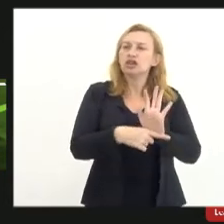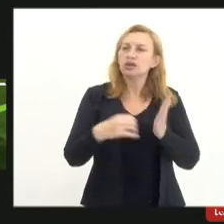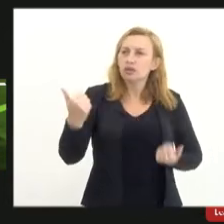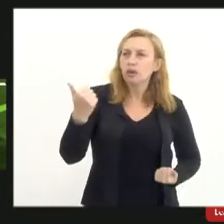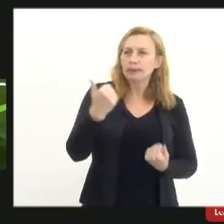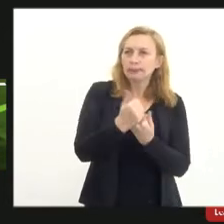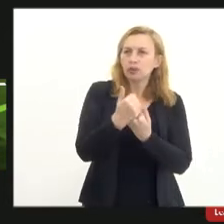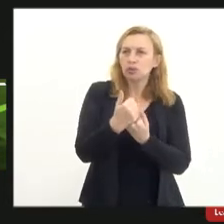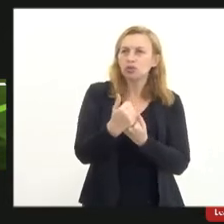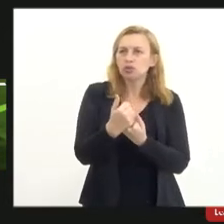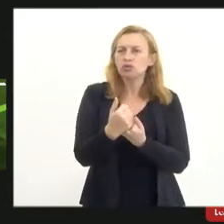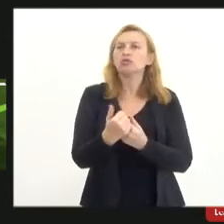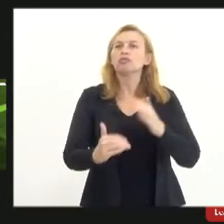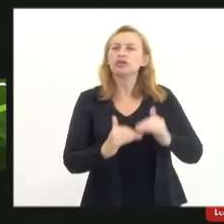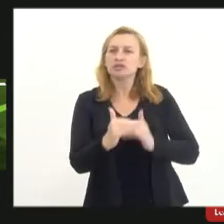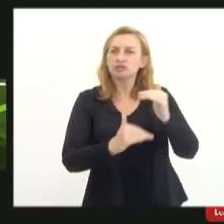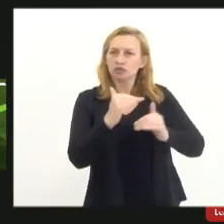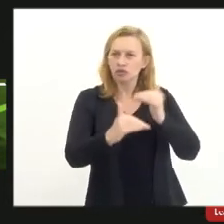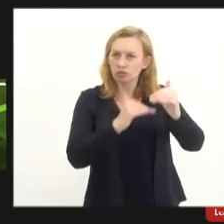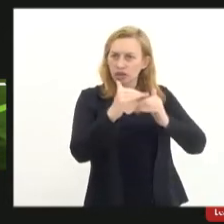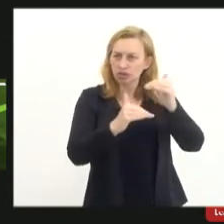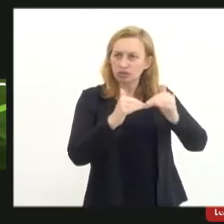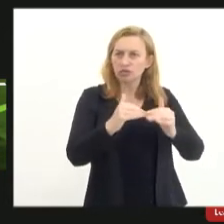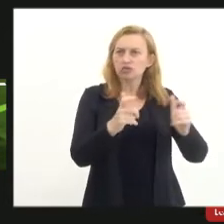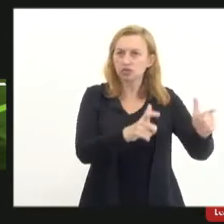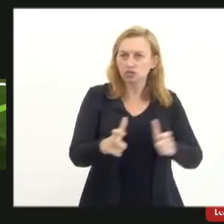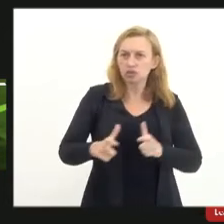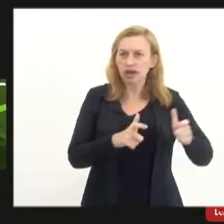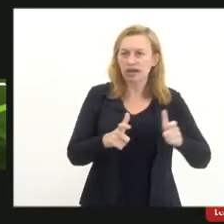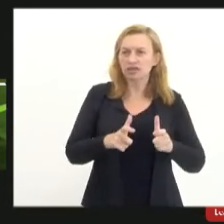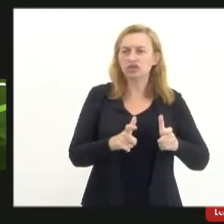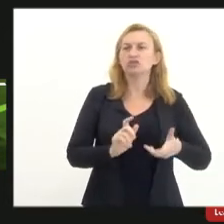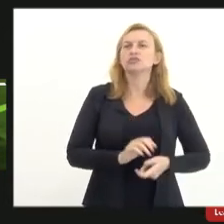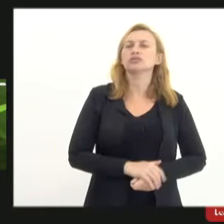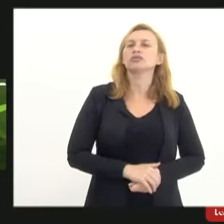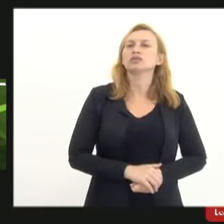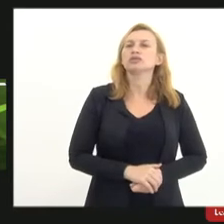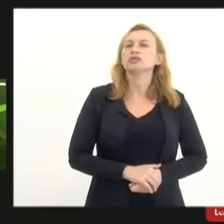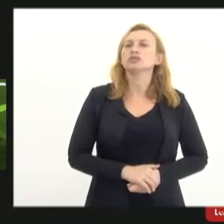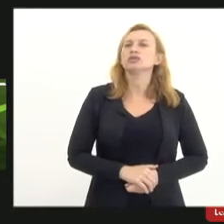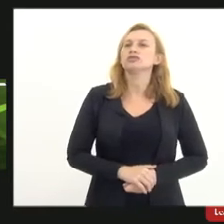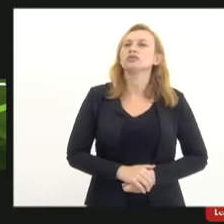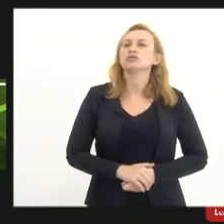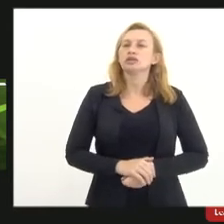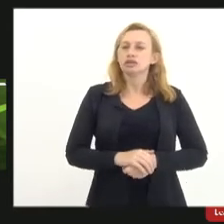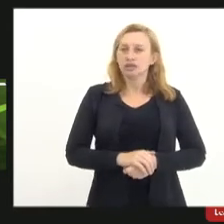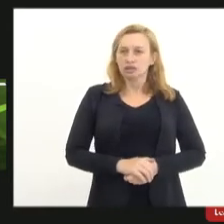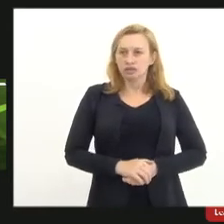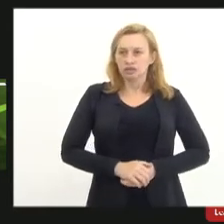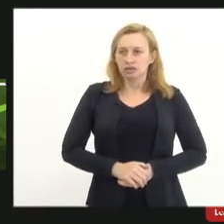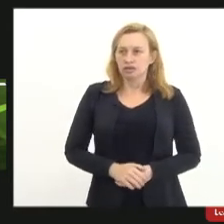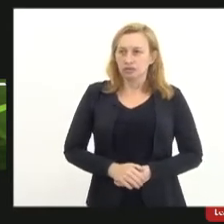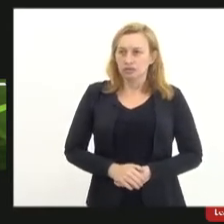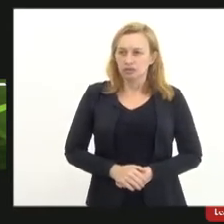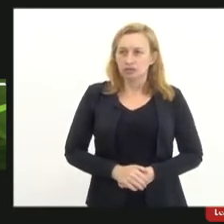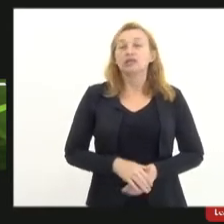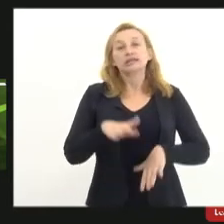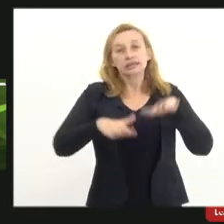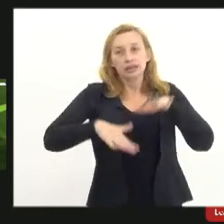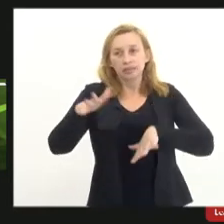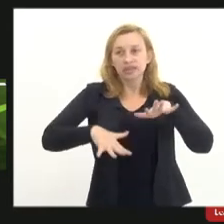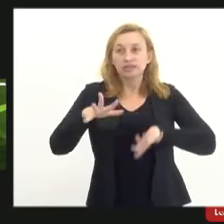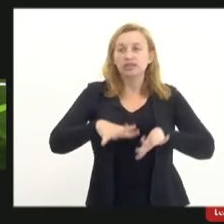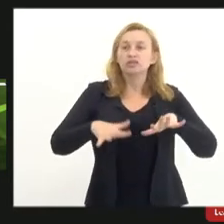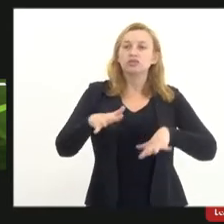para o eventual desenvolvimento desses campos, né? E declaração de comercialidade. Isso, dependendo de